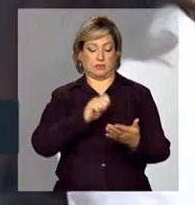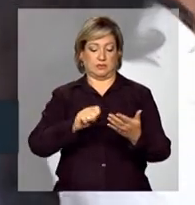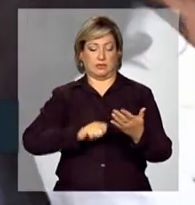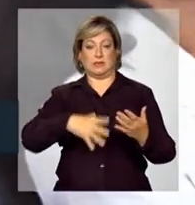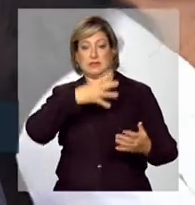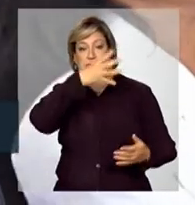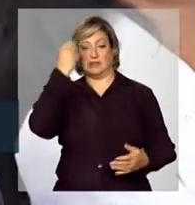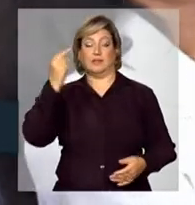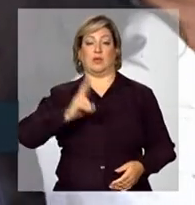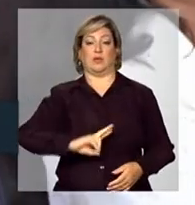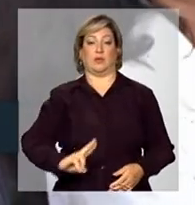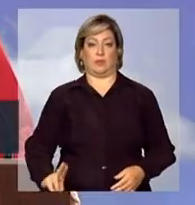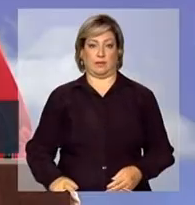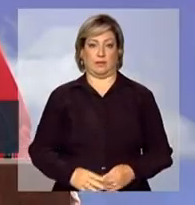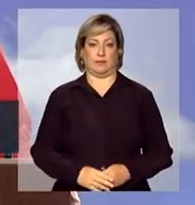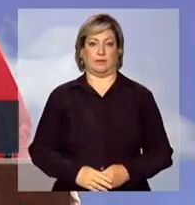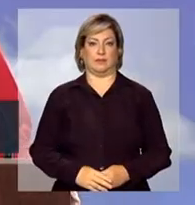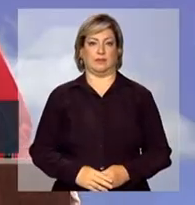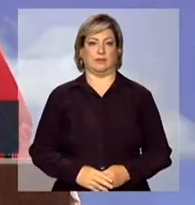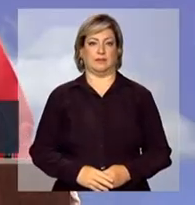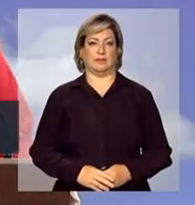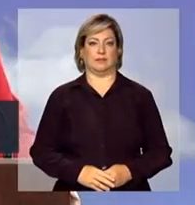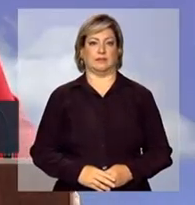esquece o nome